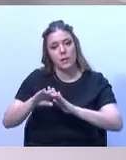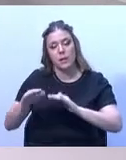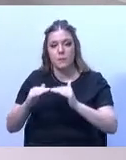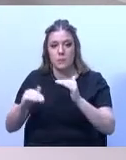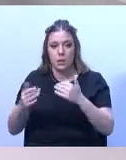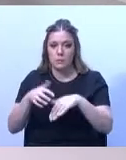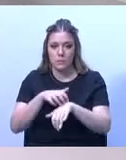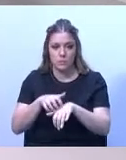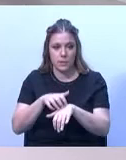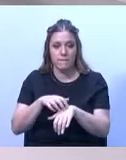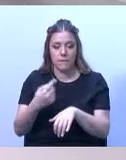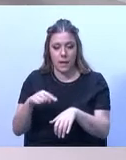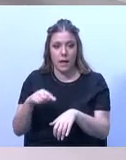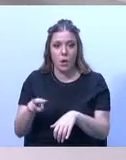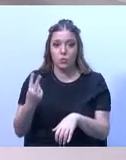nos dois.